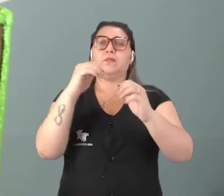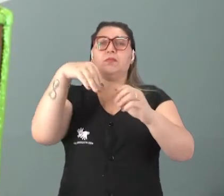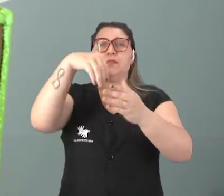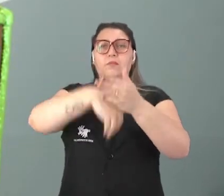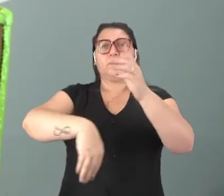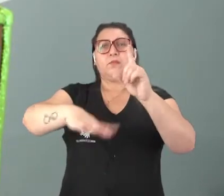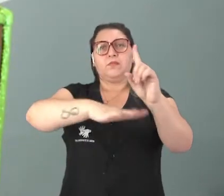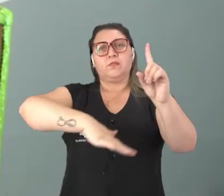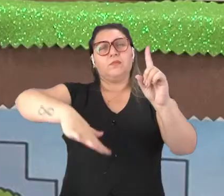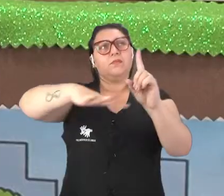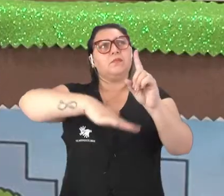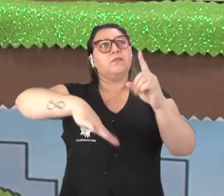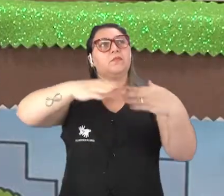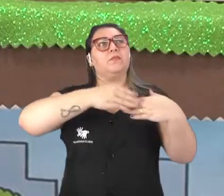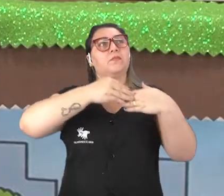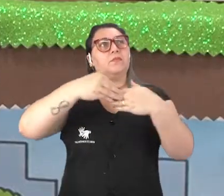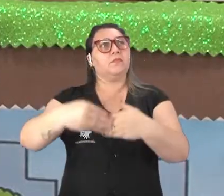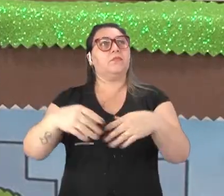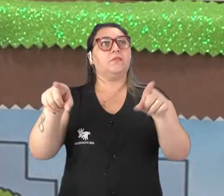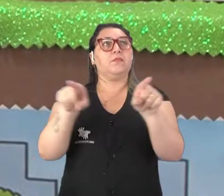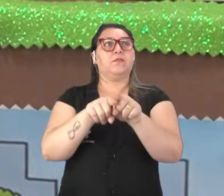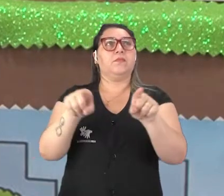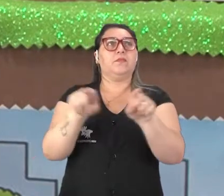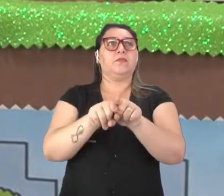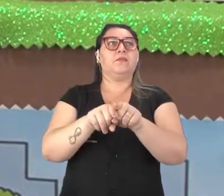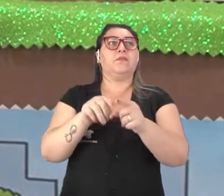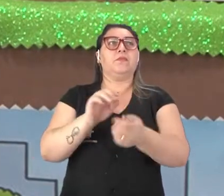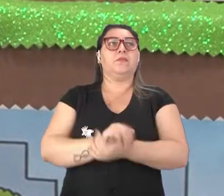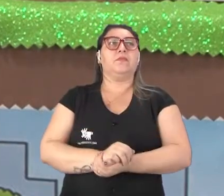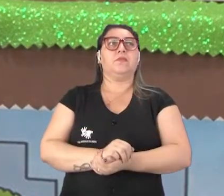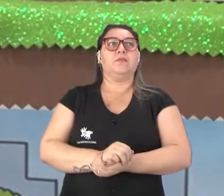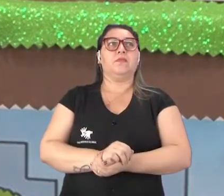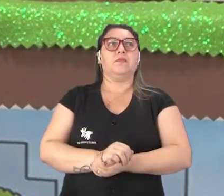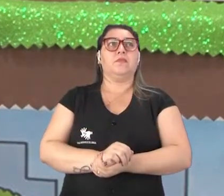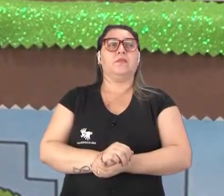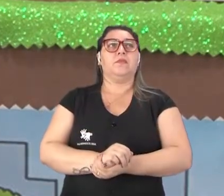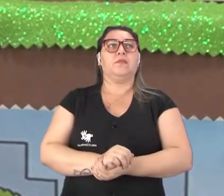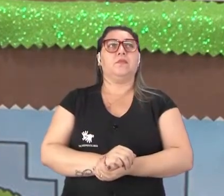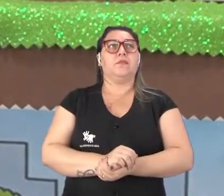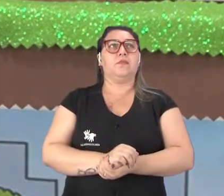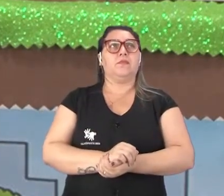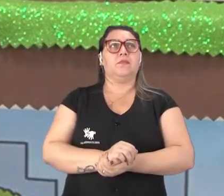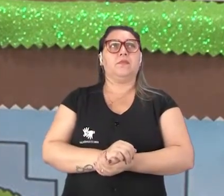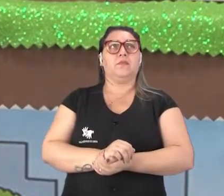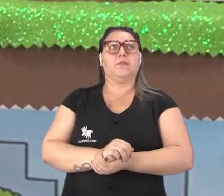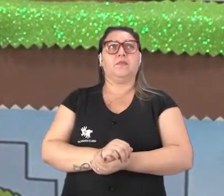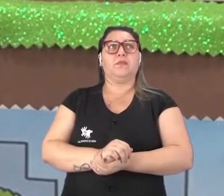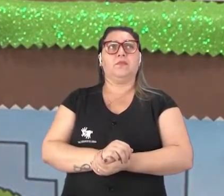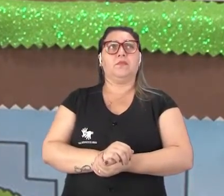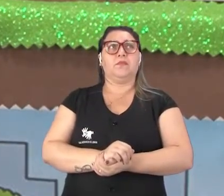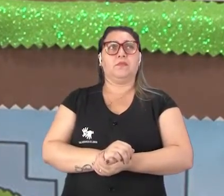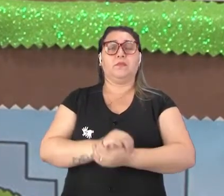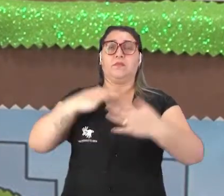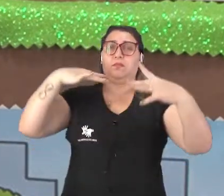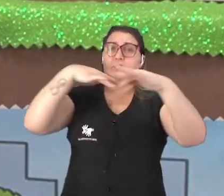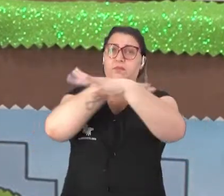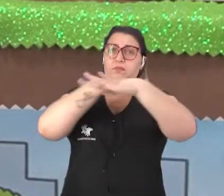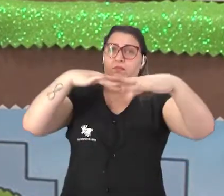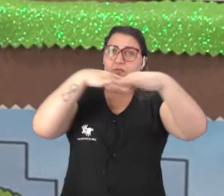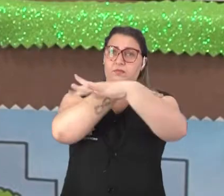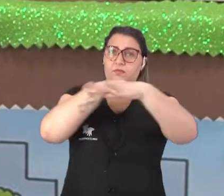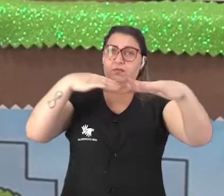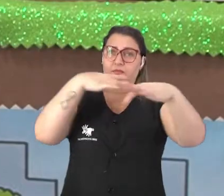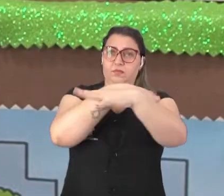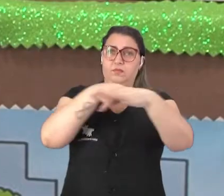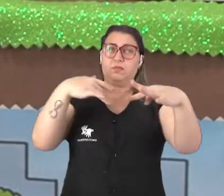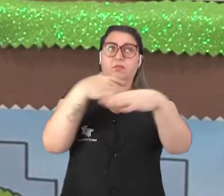trouxe aqui, né, essa cartilhazinha, né, que é de trânsito,